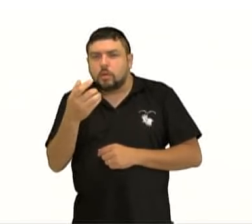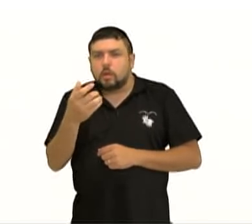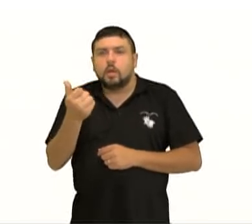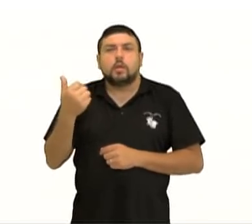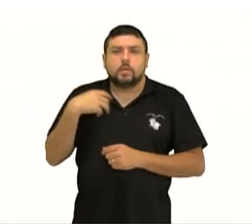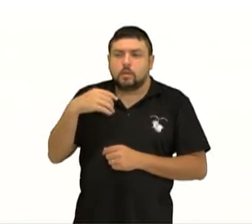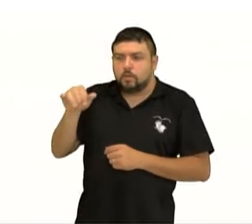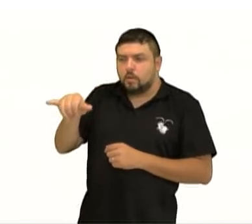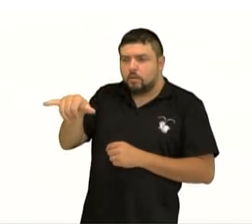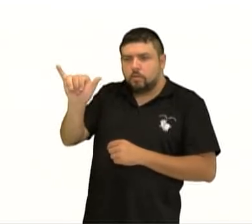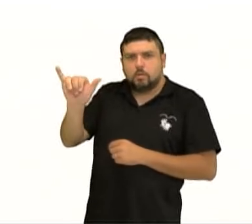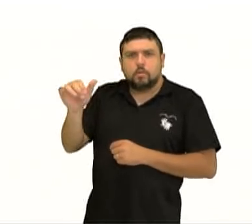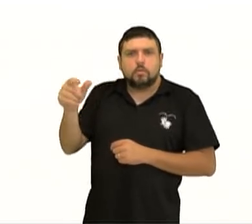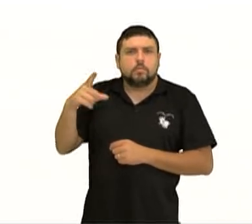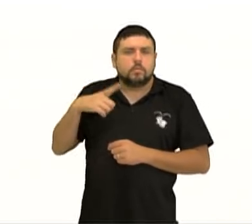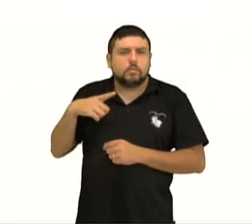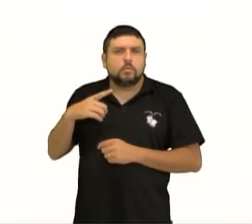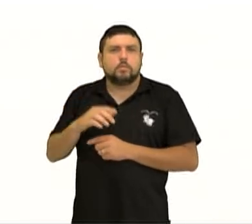ponto ficou aqui.